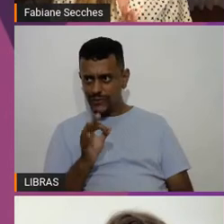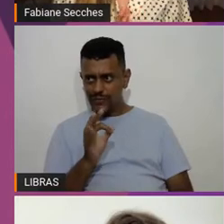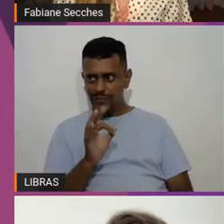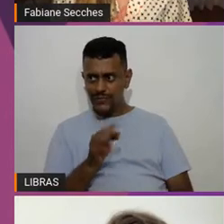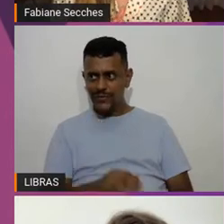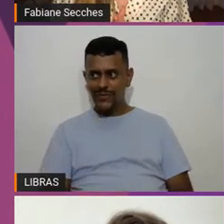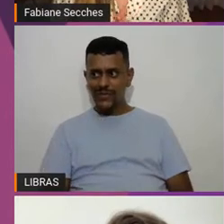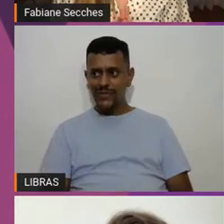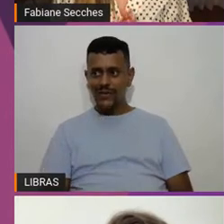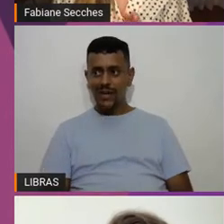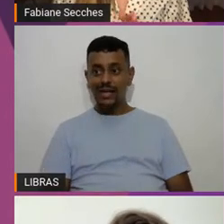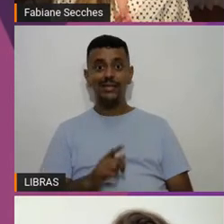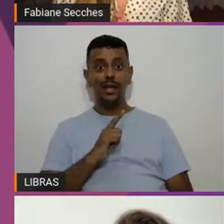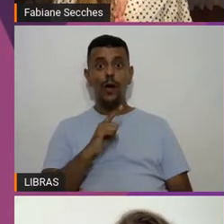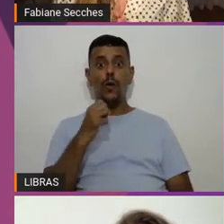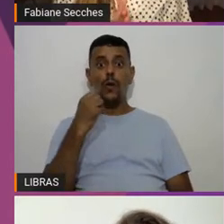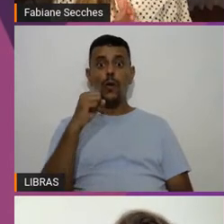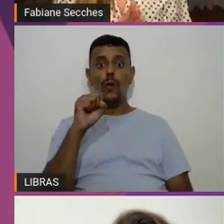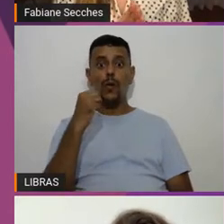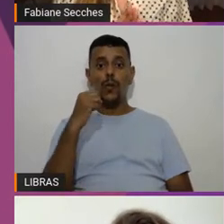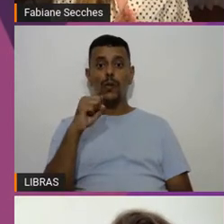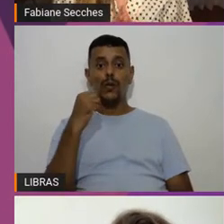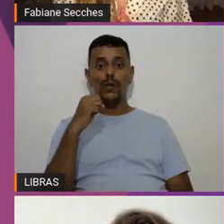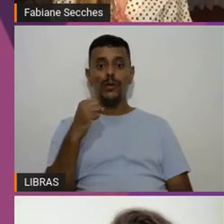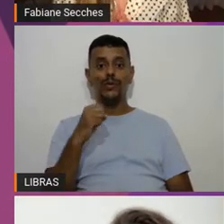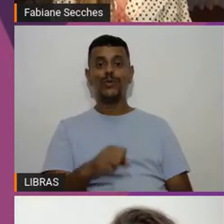tenho oito na verdade